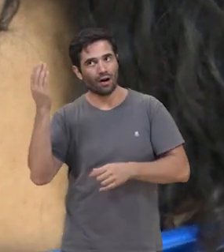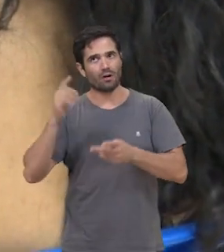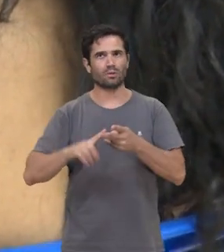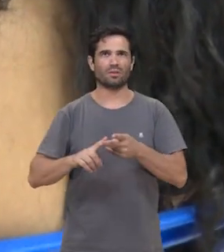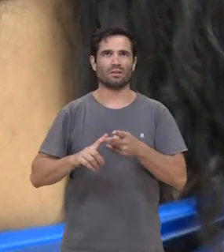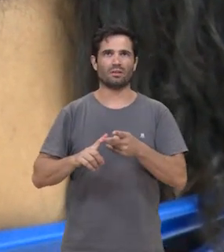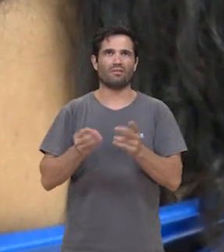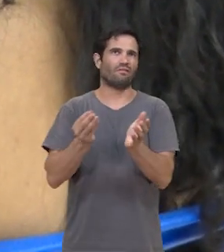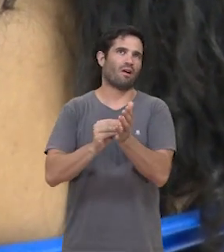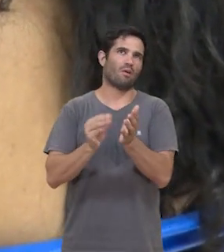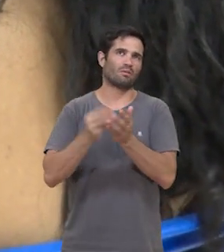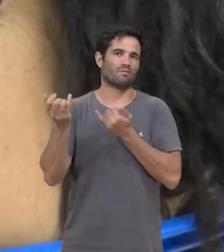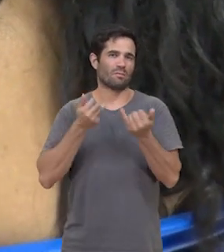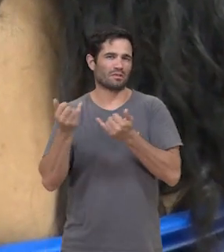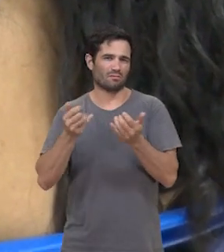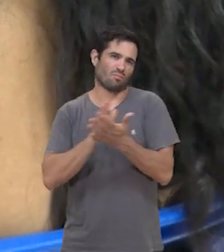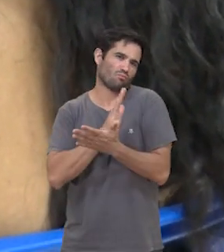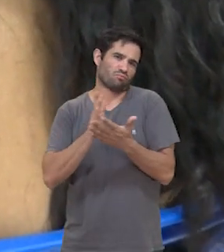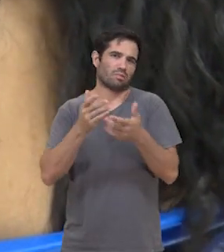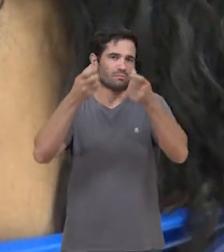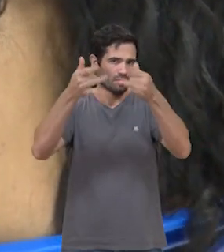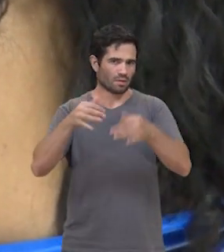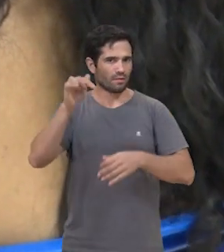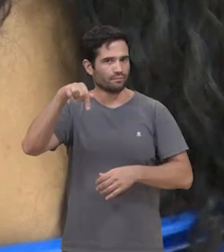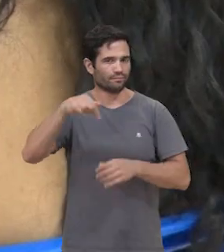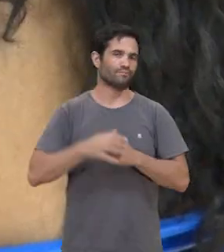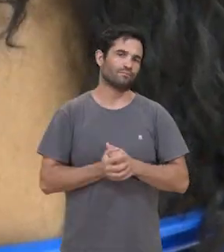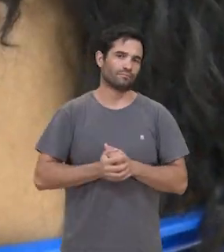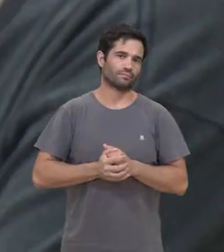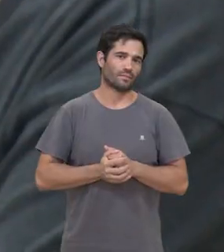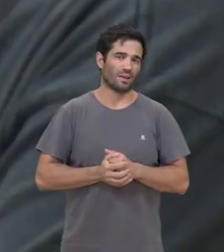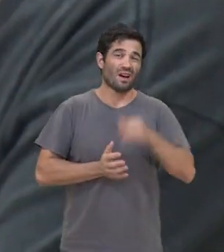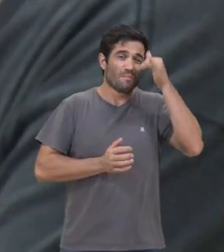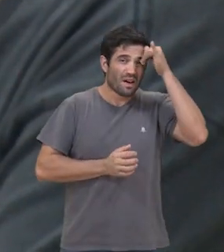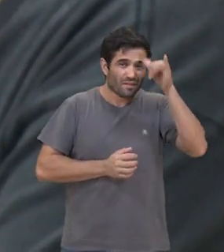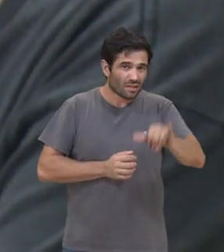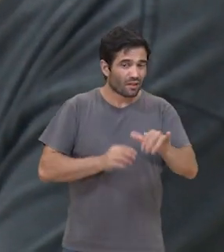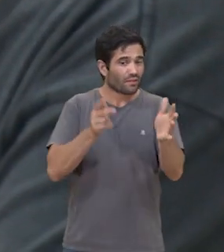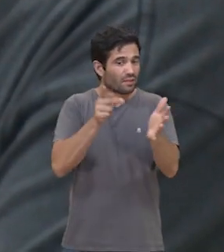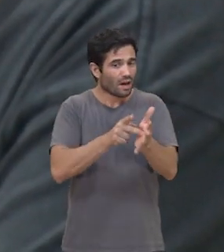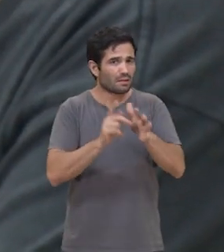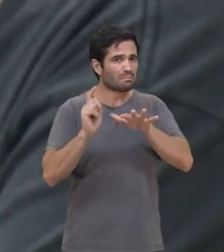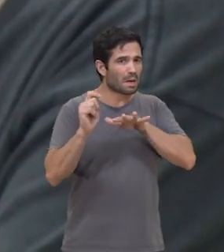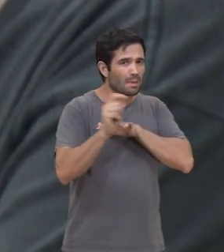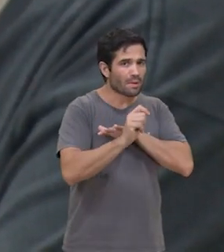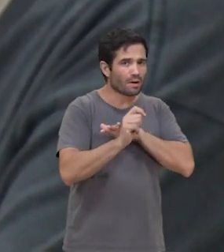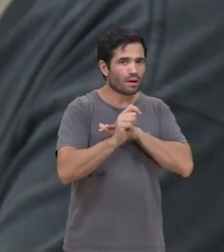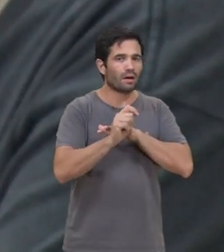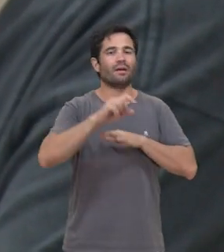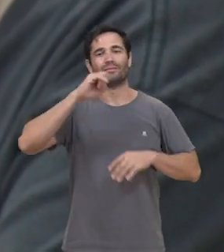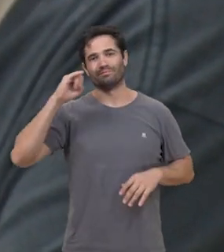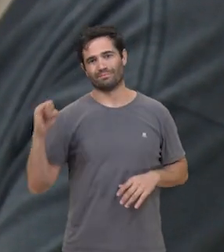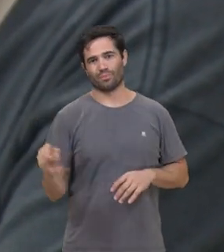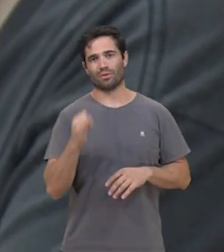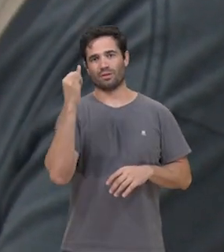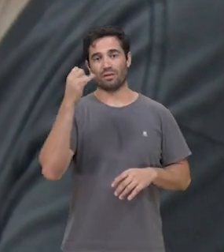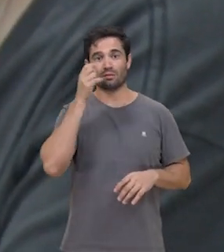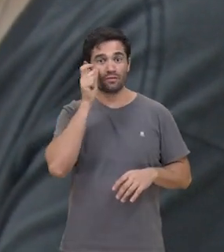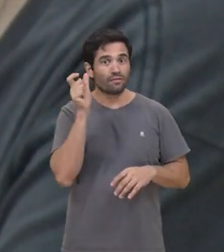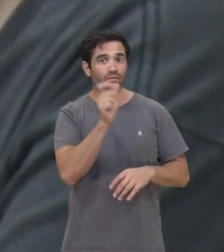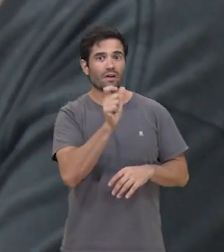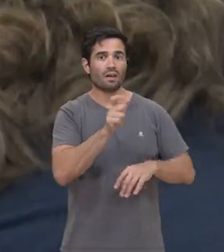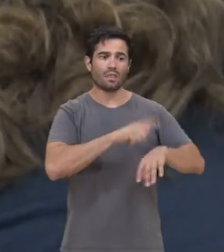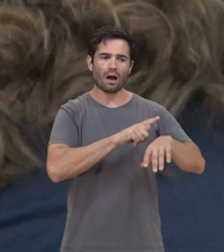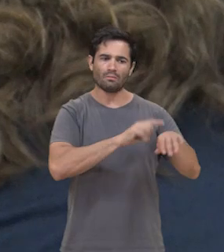informação falsa né então a gente explica um pouco aqui para não cair em fake News é muito importante ficar de